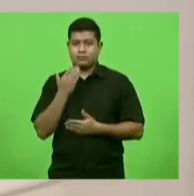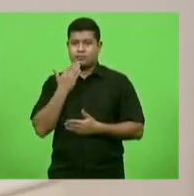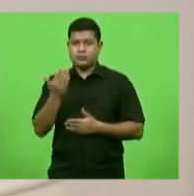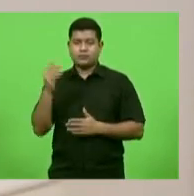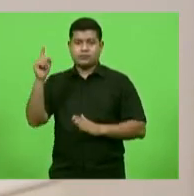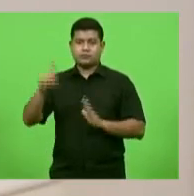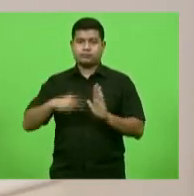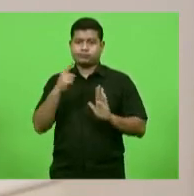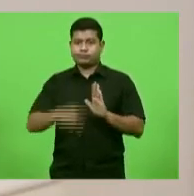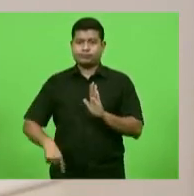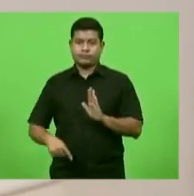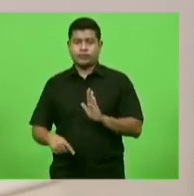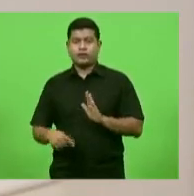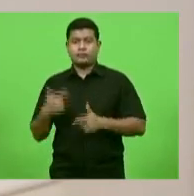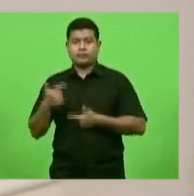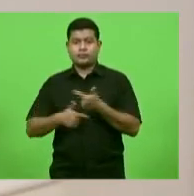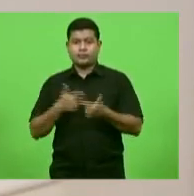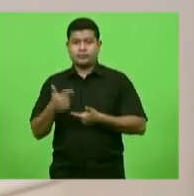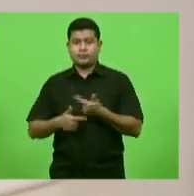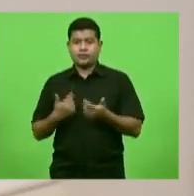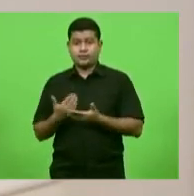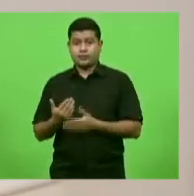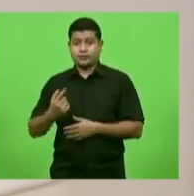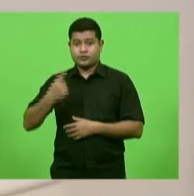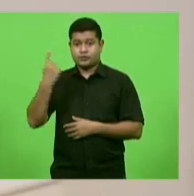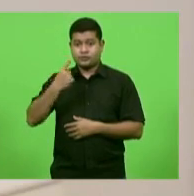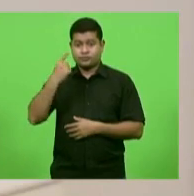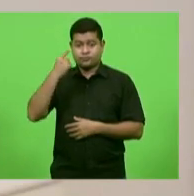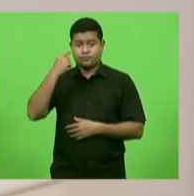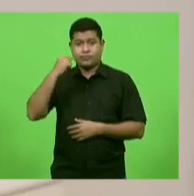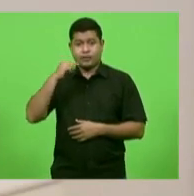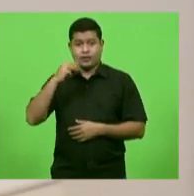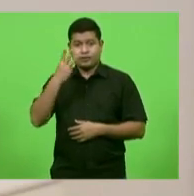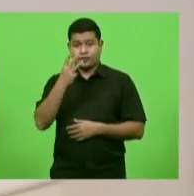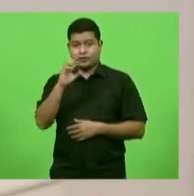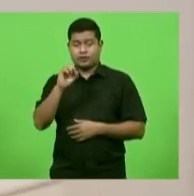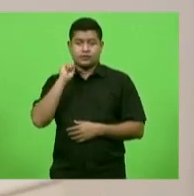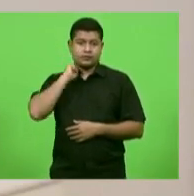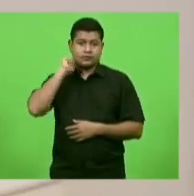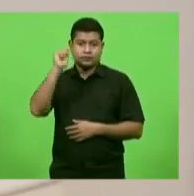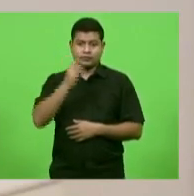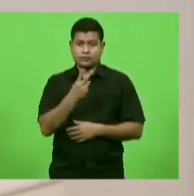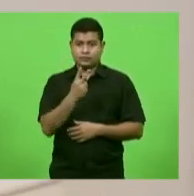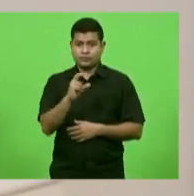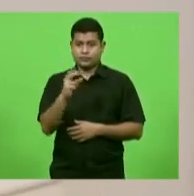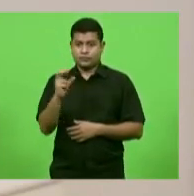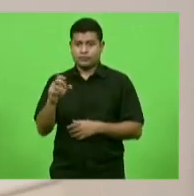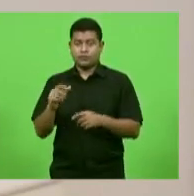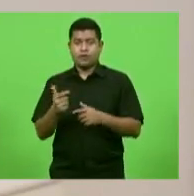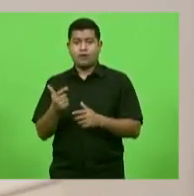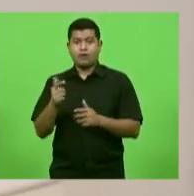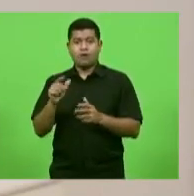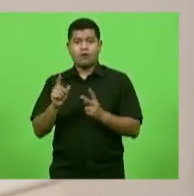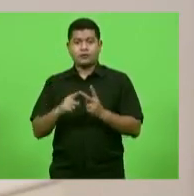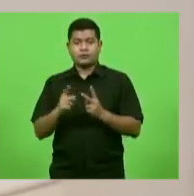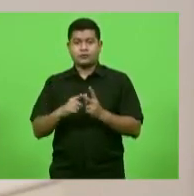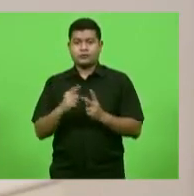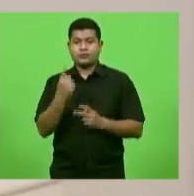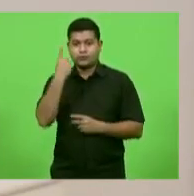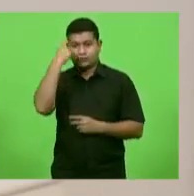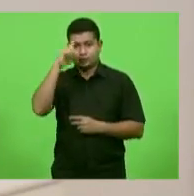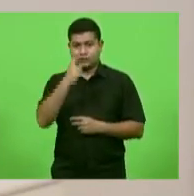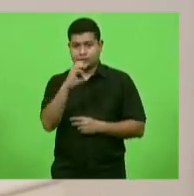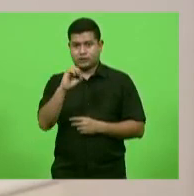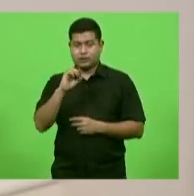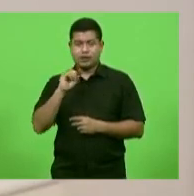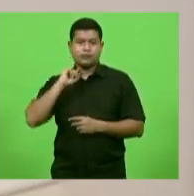O primeiro em 30/4/2020 e o segundo em 10/5/2020. Com efeito, a